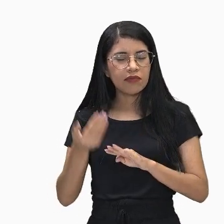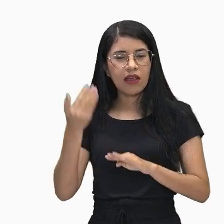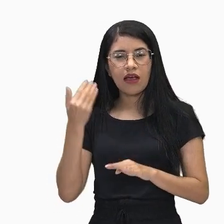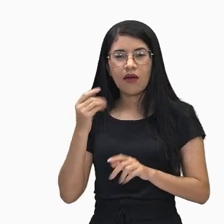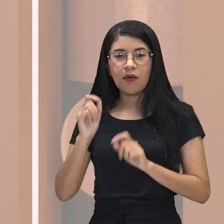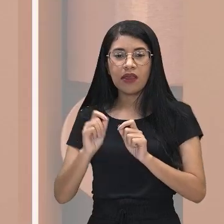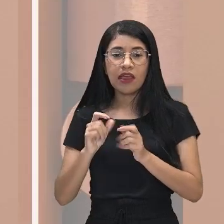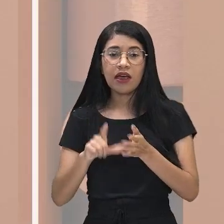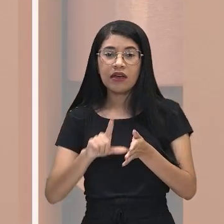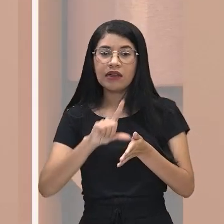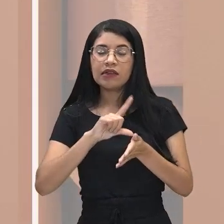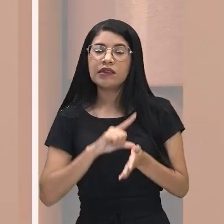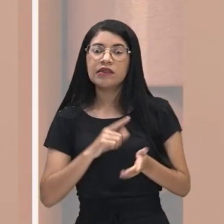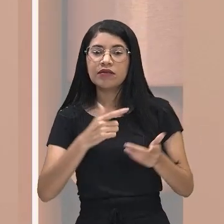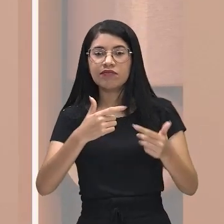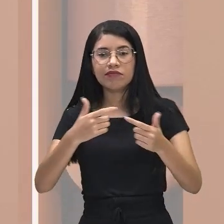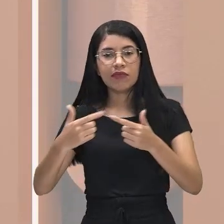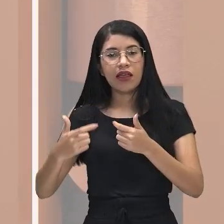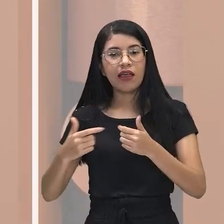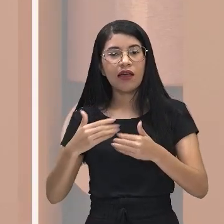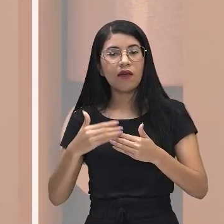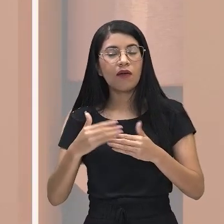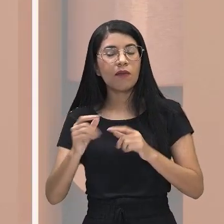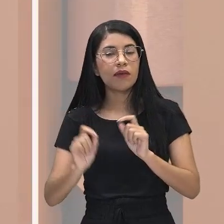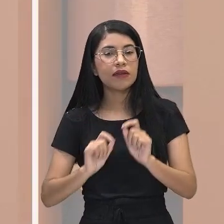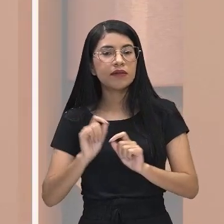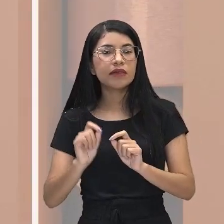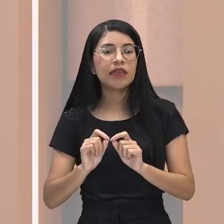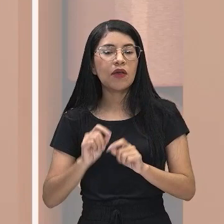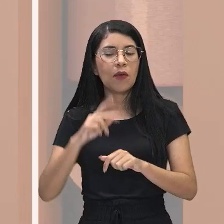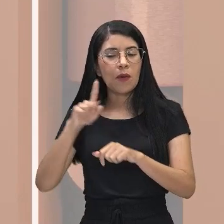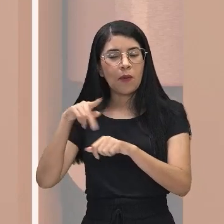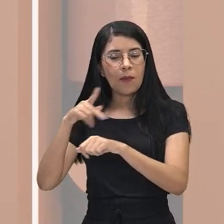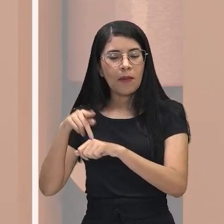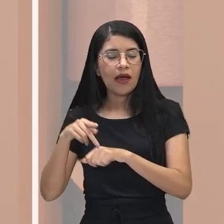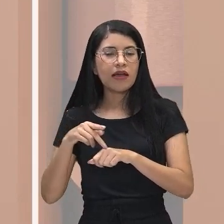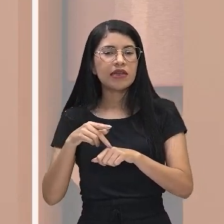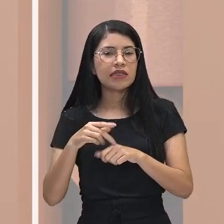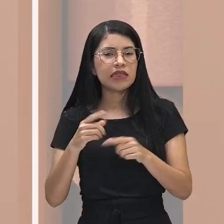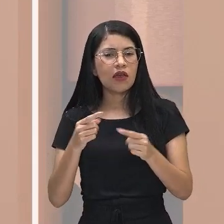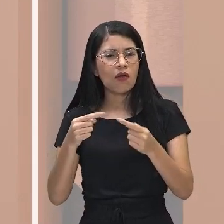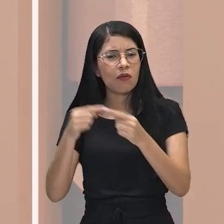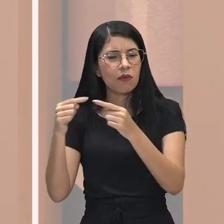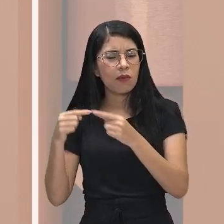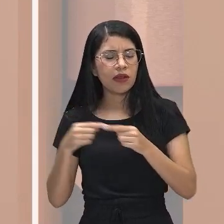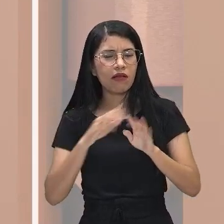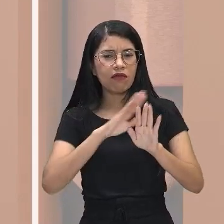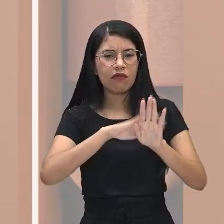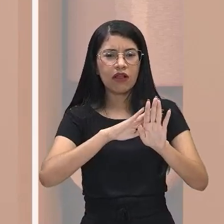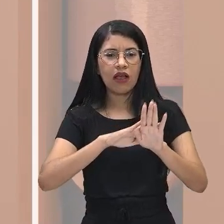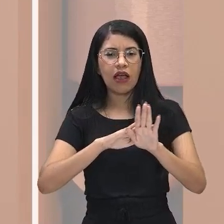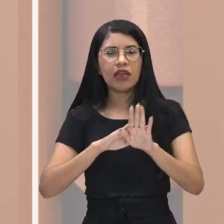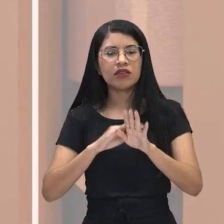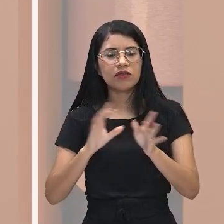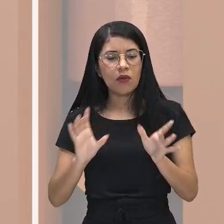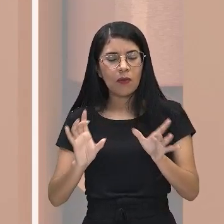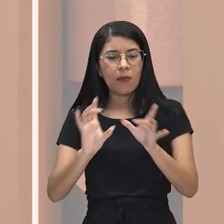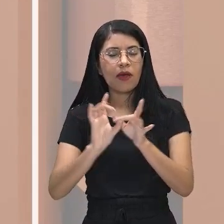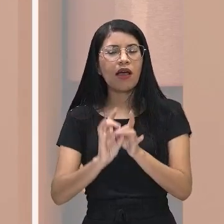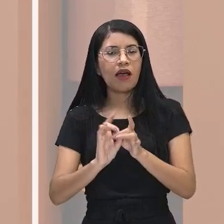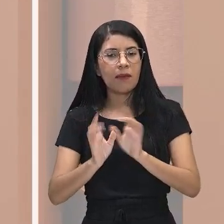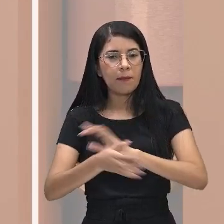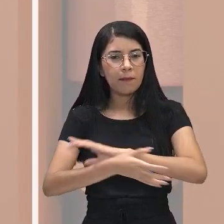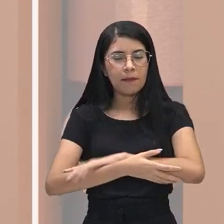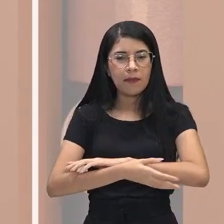antecede uma guerra de fato, que os países que tinham ali ideologias semelhantes se juntassem em alianças militares com